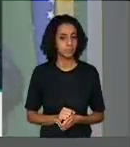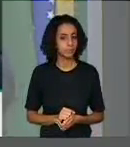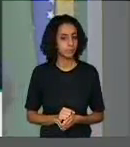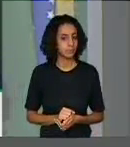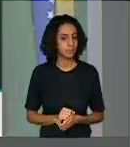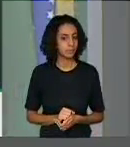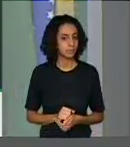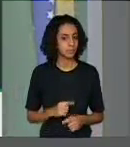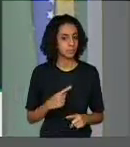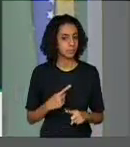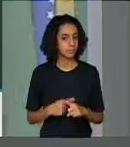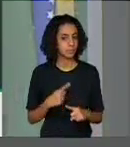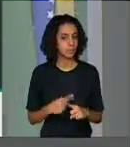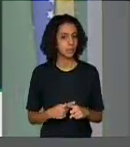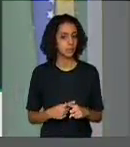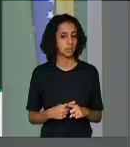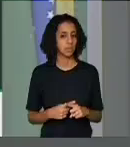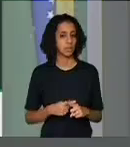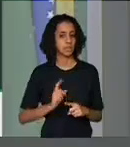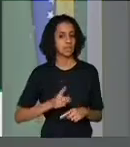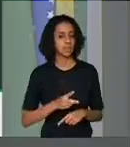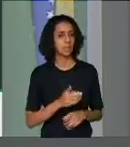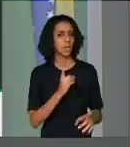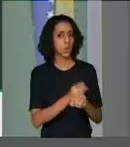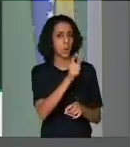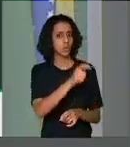Lula. Com uma festa, quando me encontra,